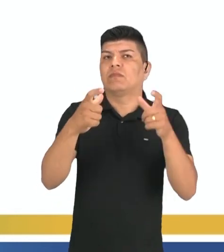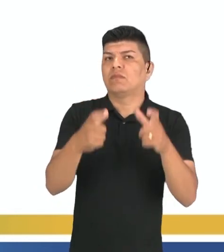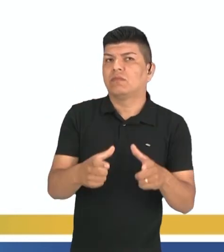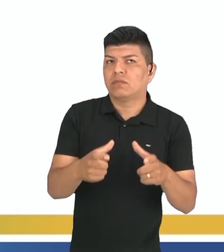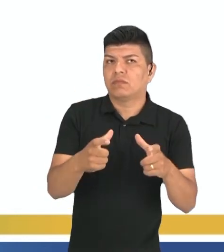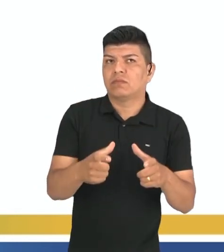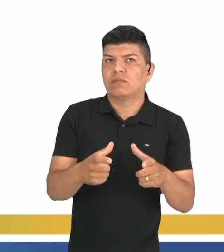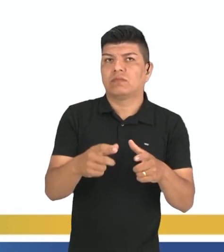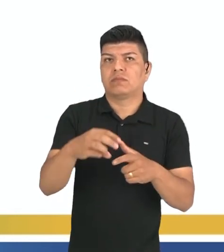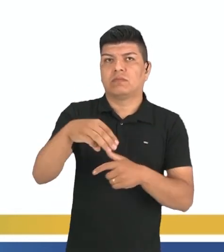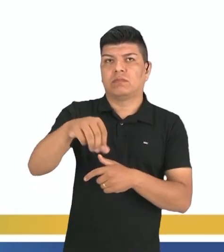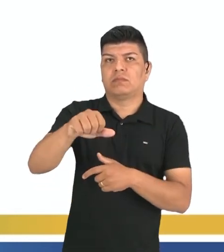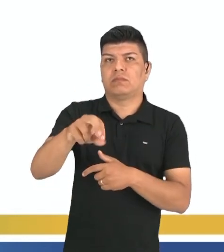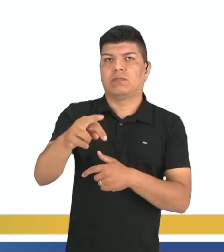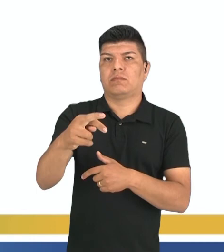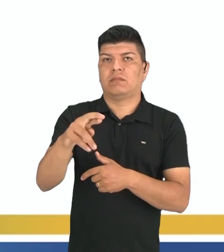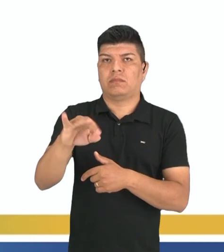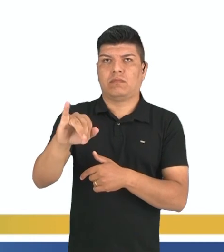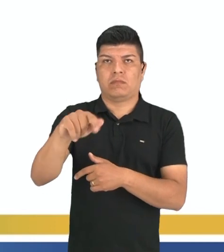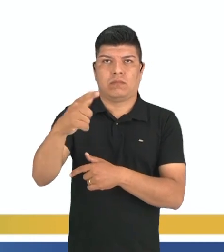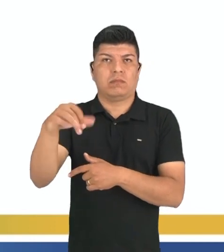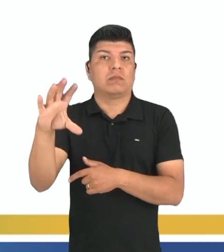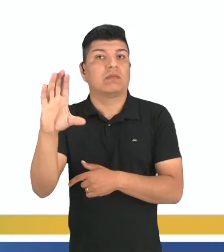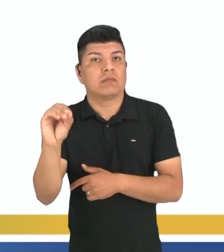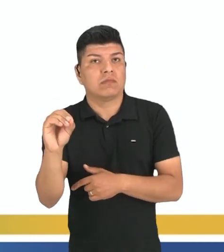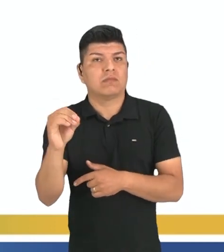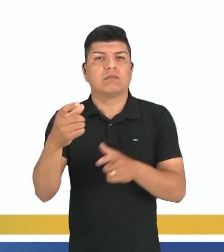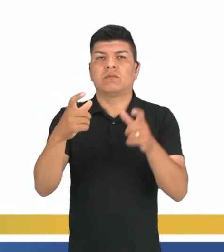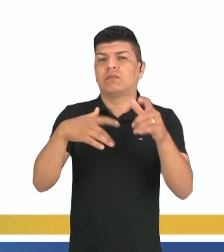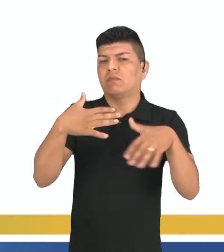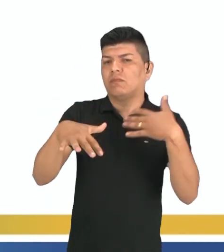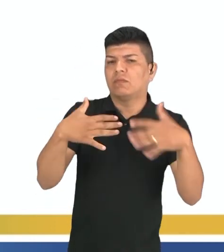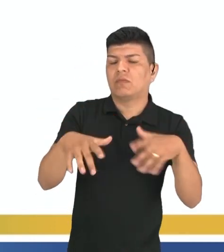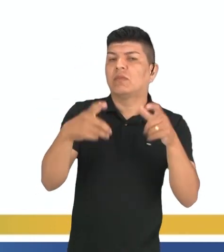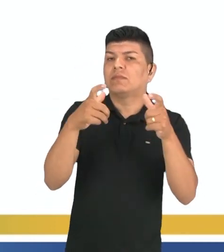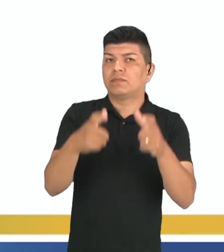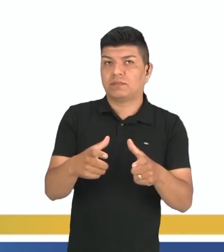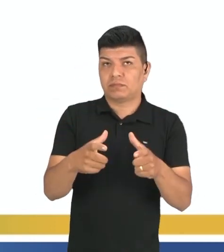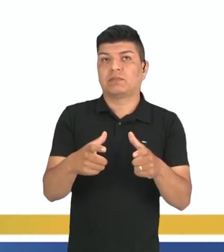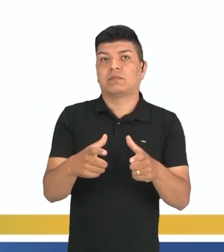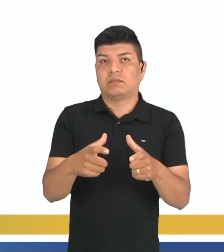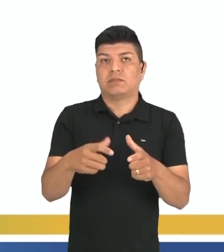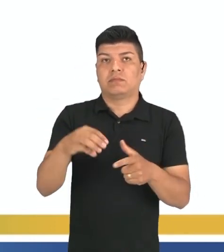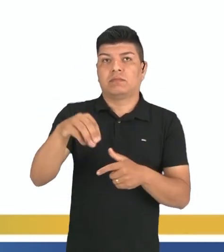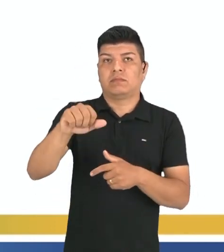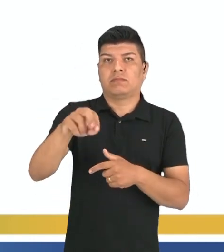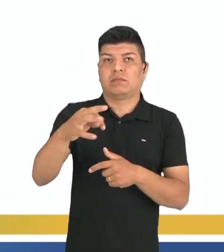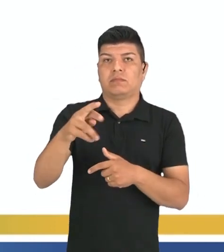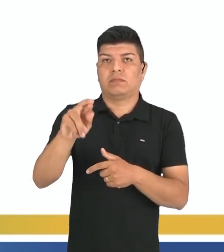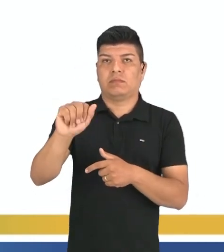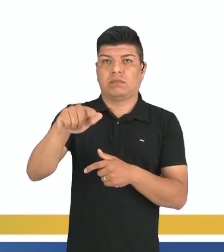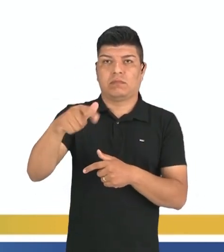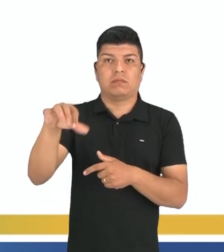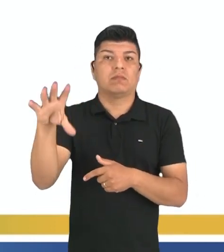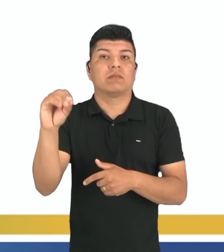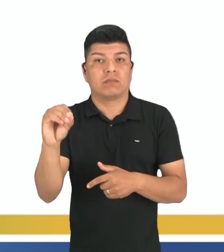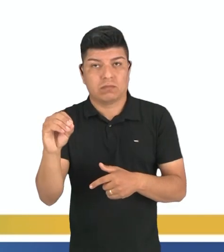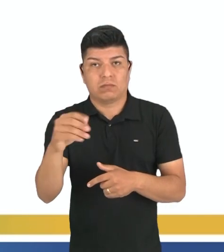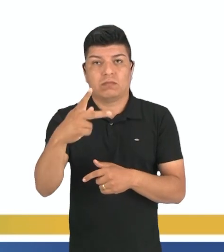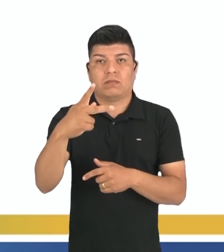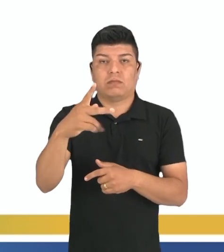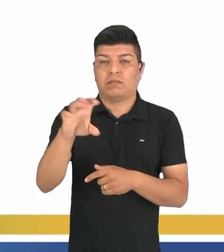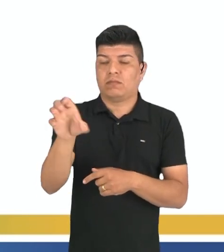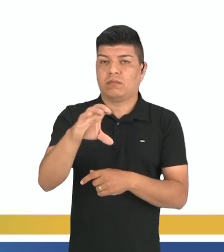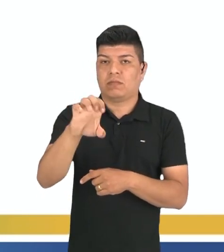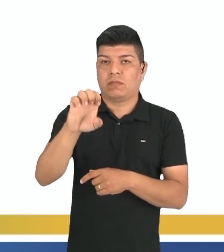ocorre a maturação, onde que eles criam motilidade, mobilidade? A maturação ela vai ocorrer no